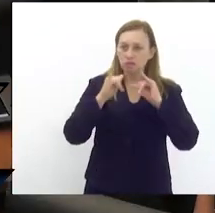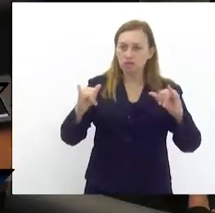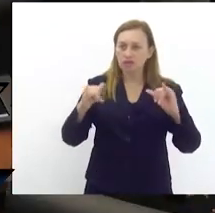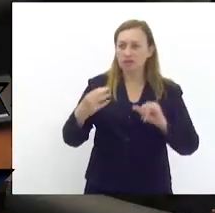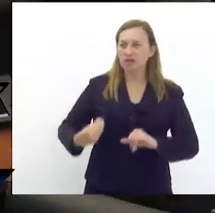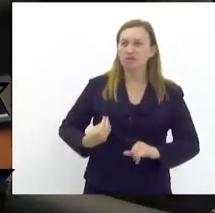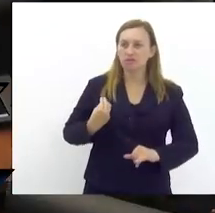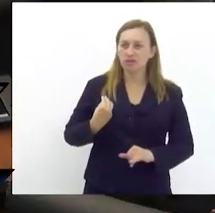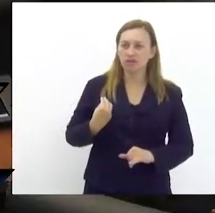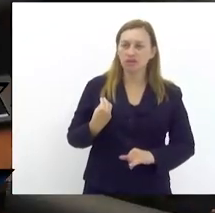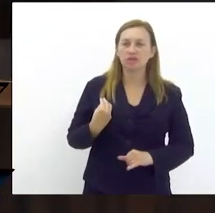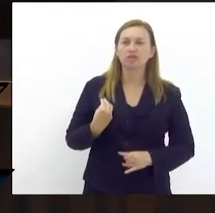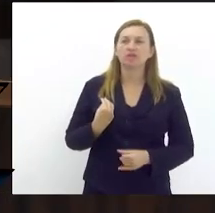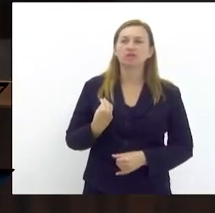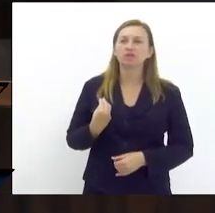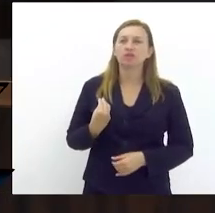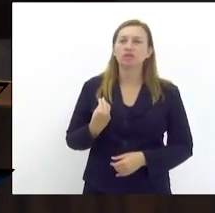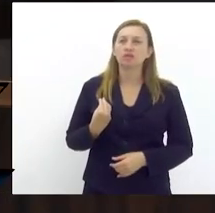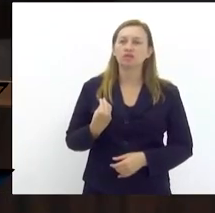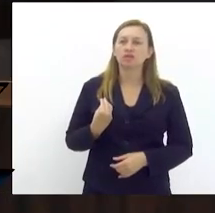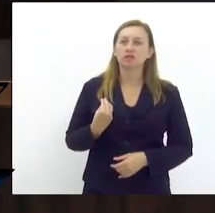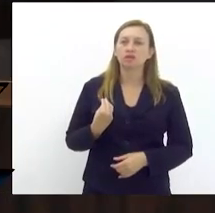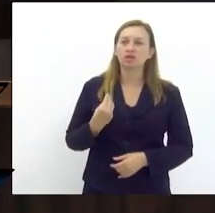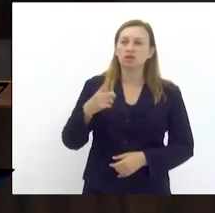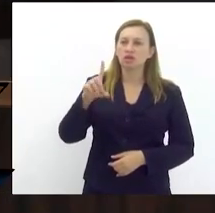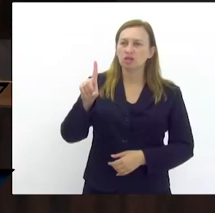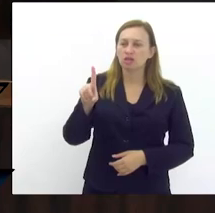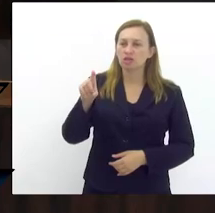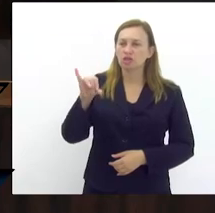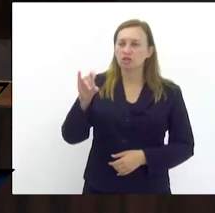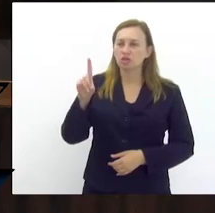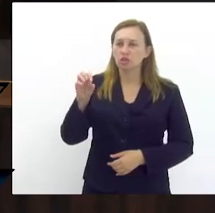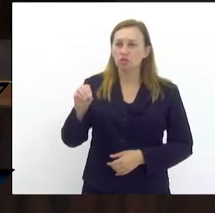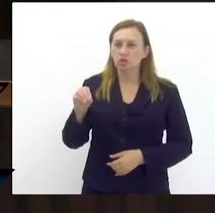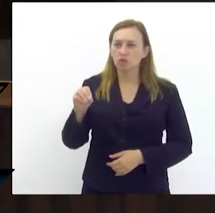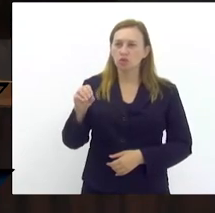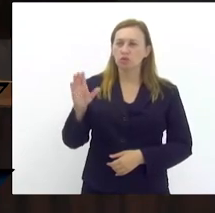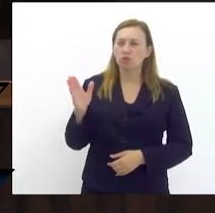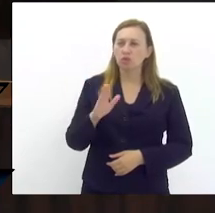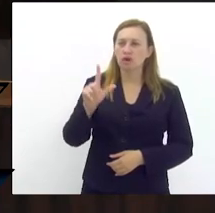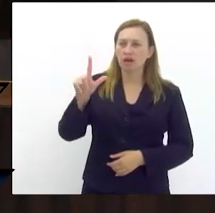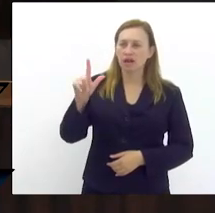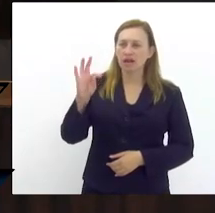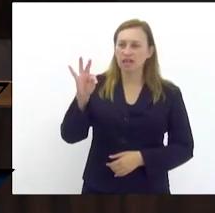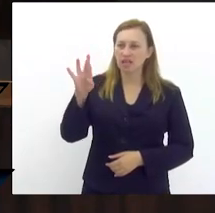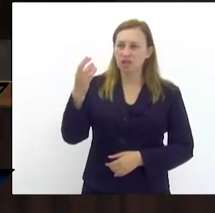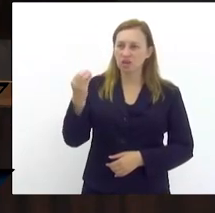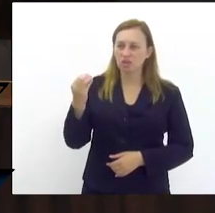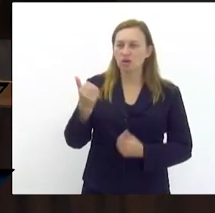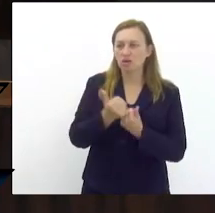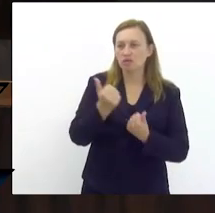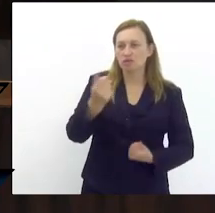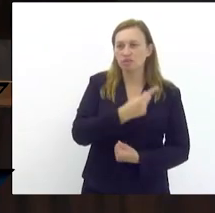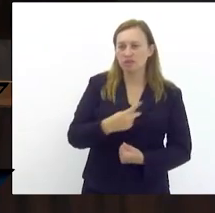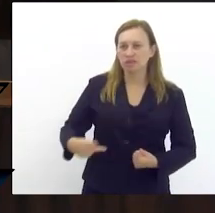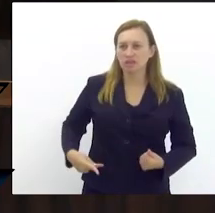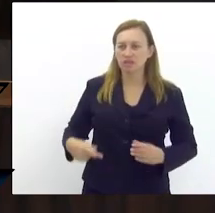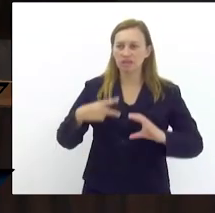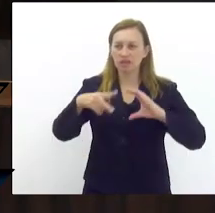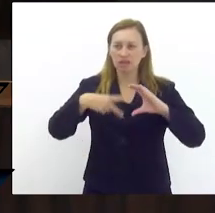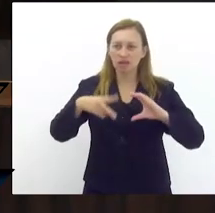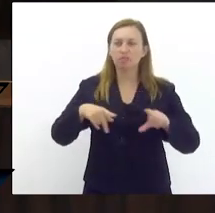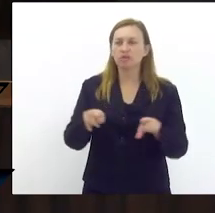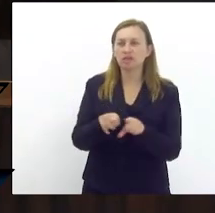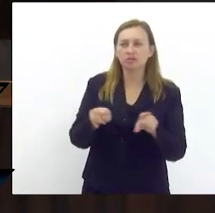tudo bem anunciar a presença aqui do Diogo Latino teria o vice-presidente da câmara tá o nosso Vereador